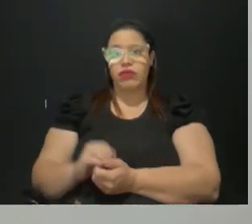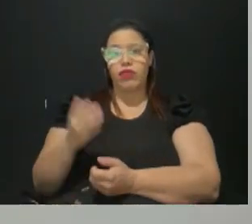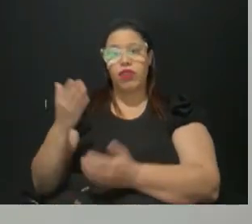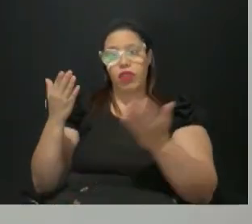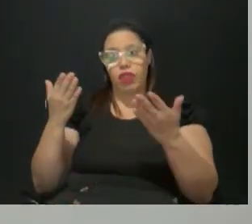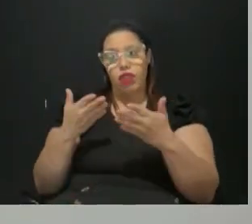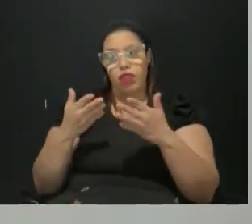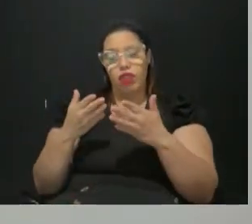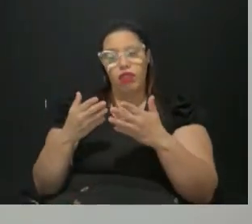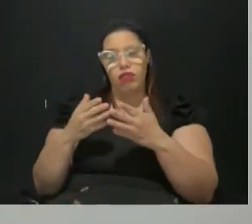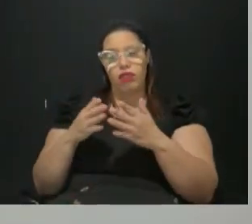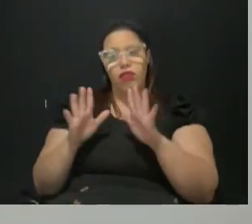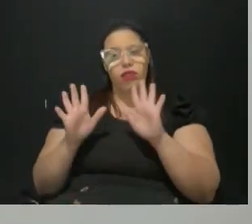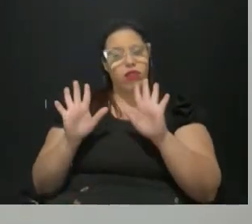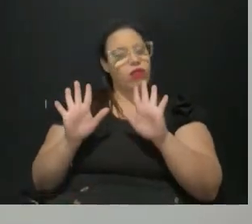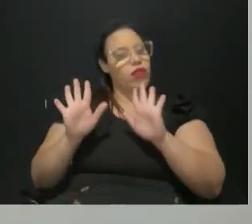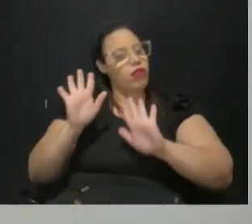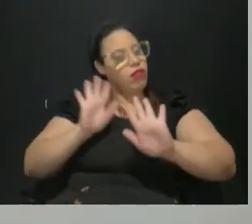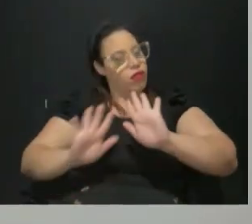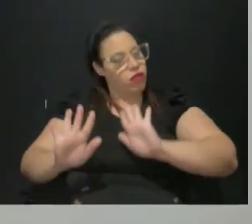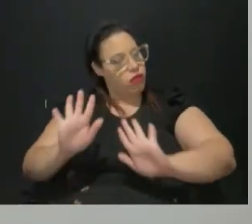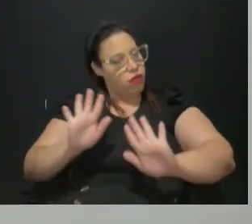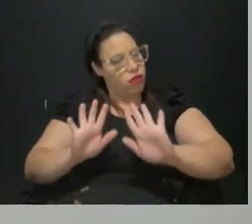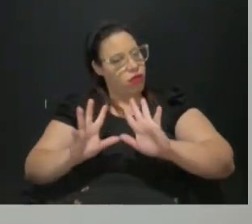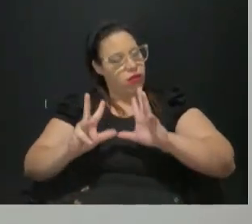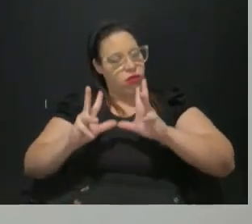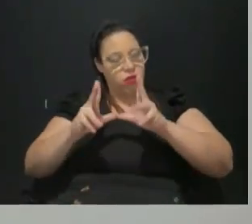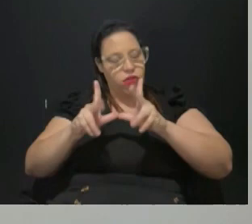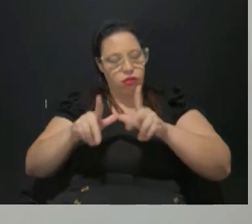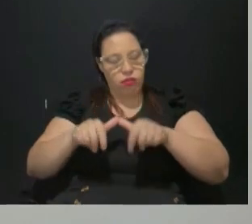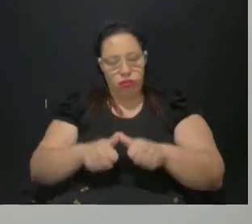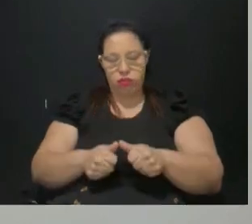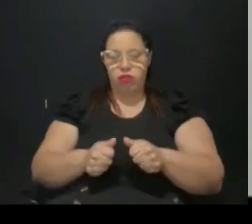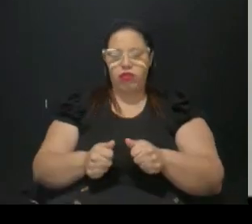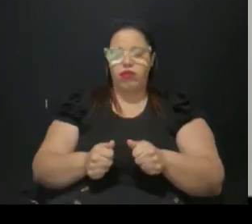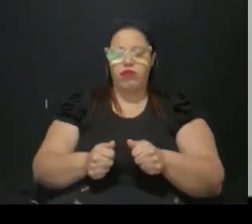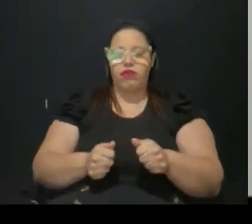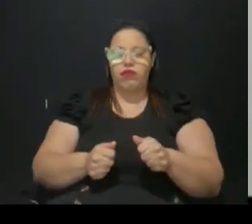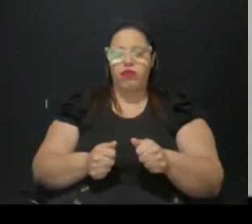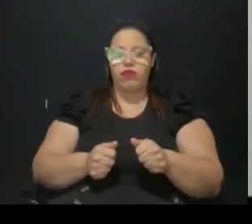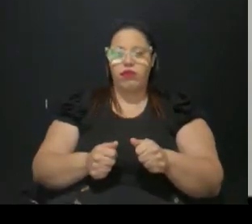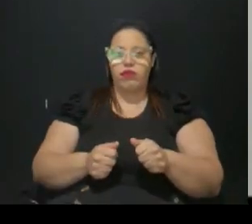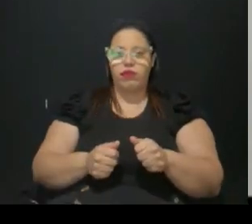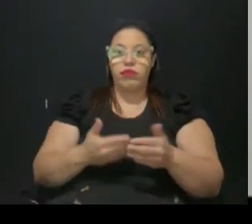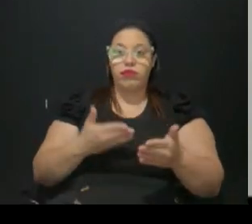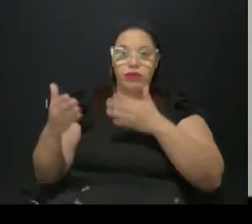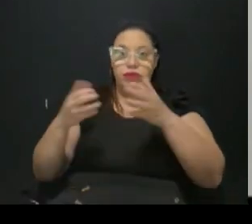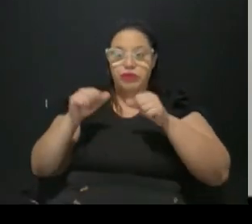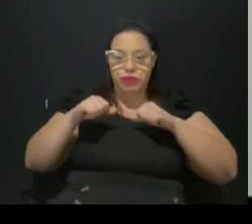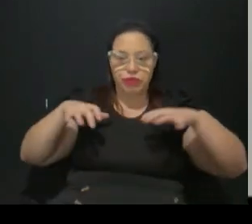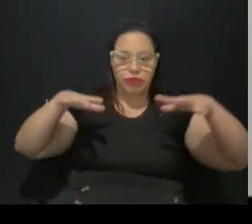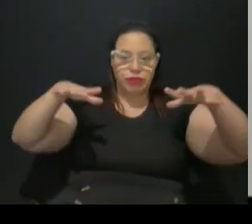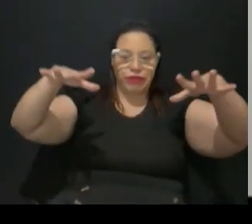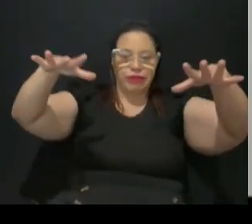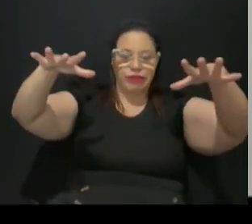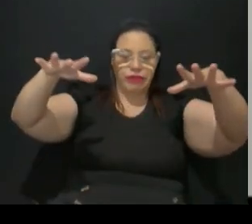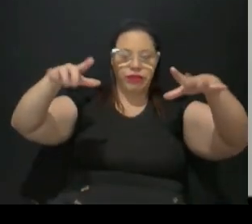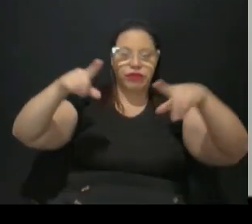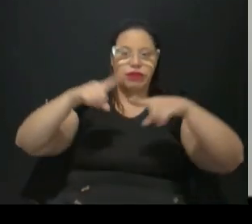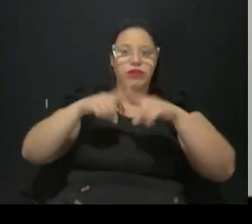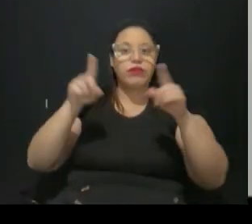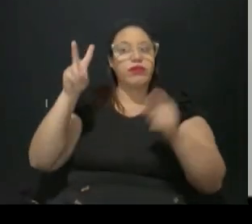Nesse momento é precoce, a gente precisa avaliar todas essas o ritmo de transmissão,